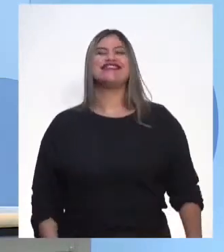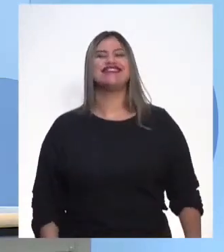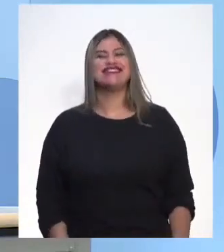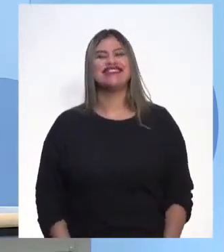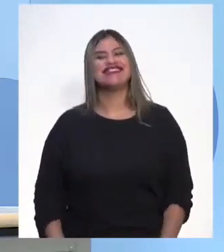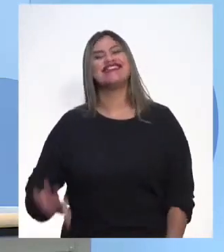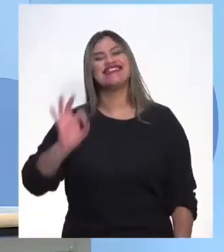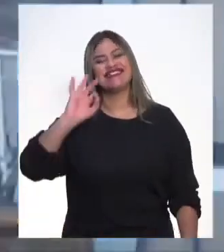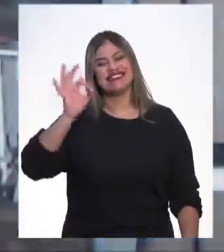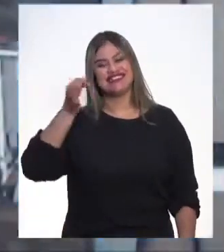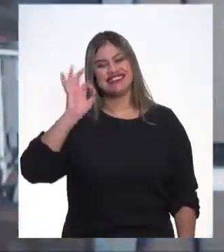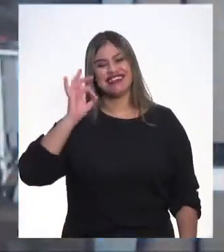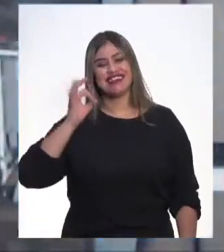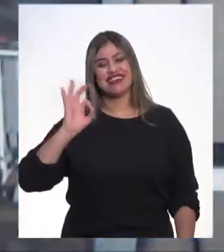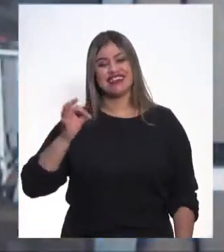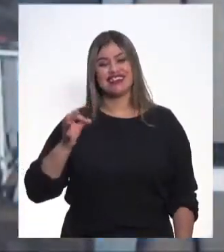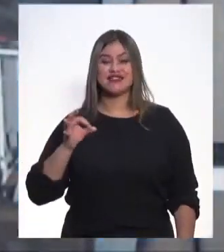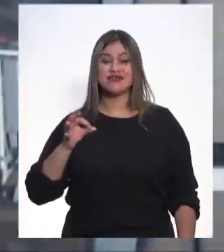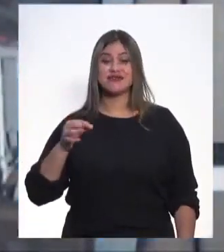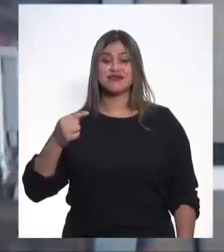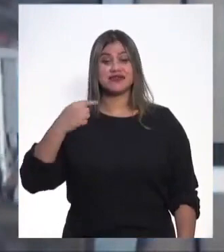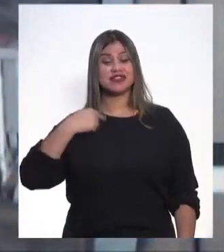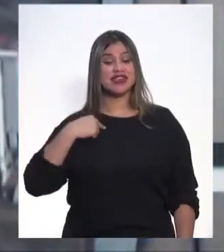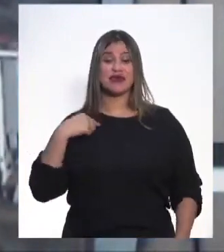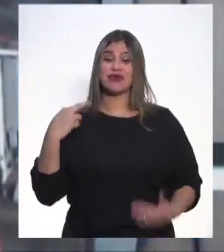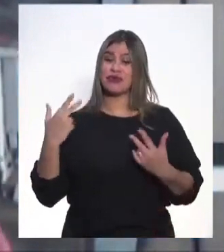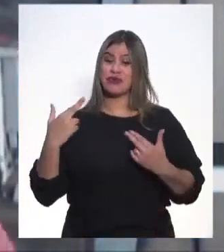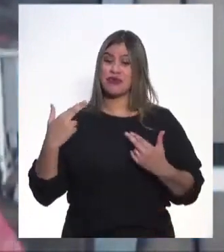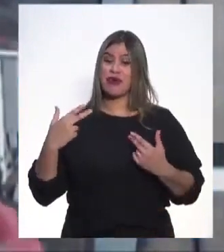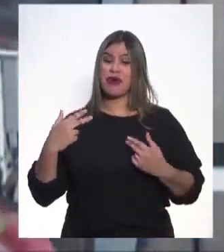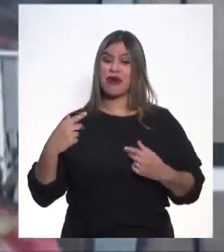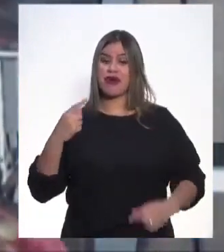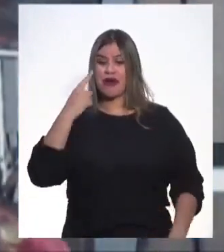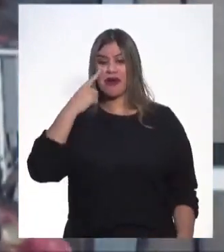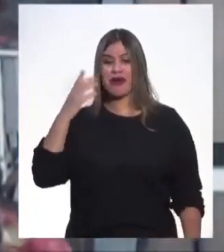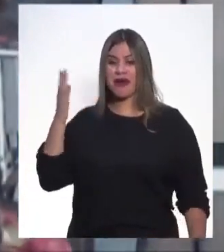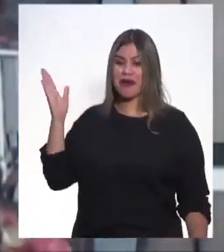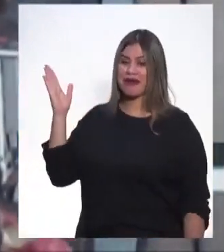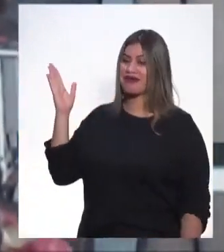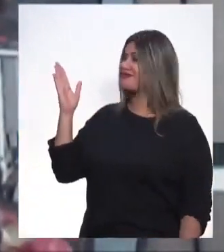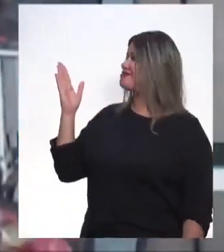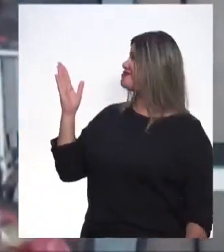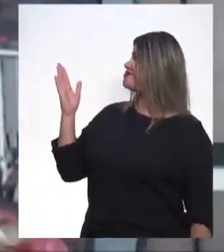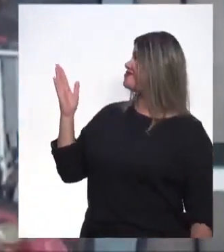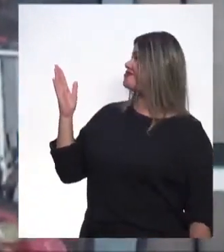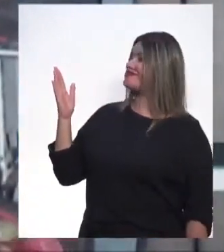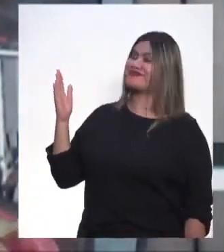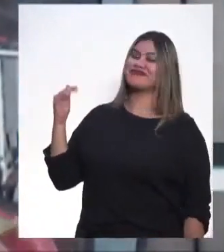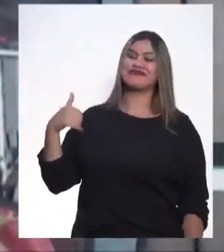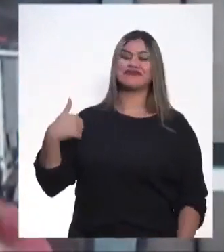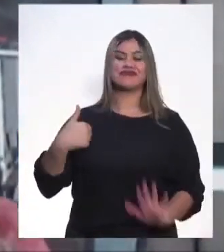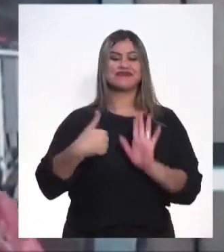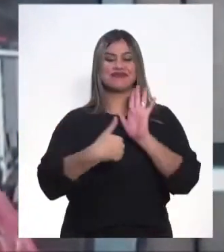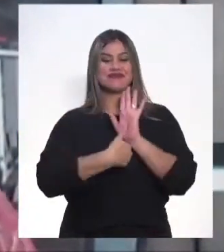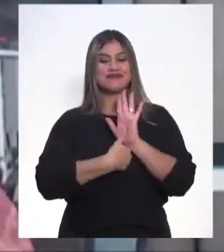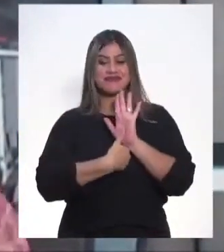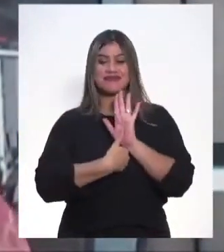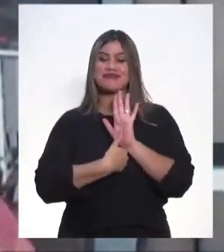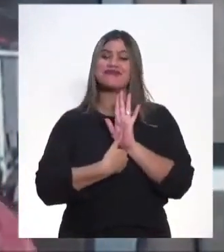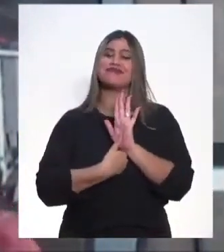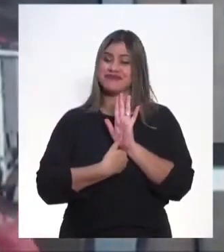Exatamente, exatamente. E o que eu fiz foi justamente isso. Eu trouxe aqui, ó, o meu RG, né?